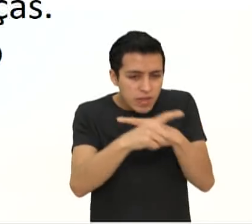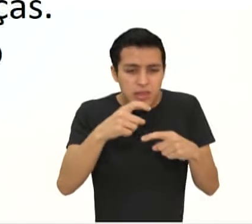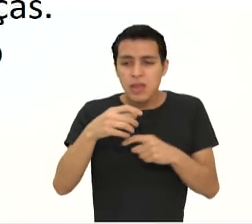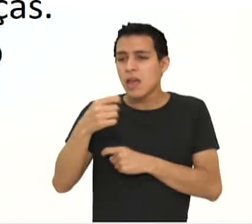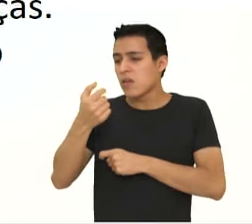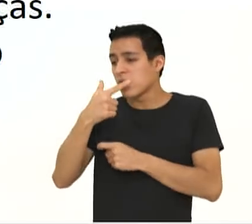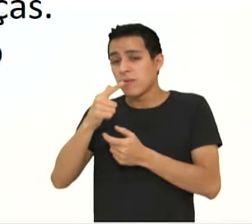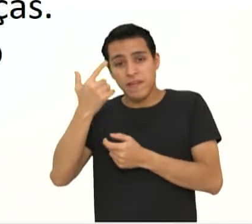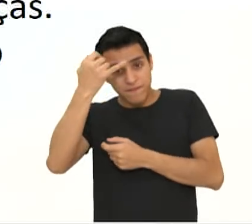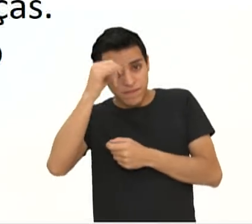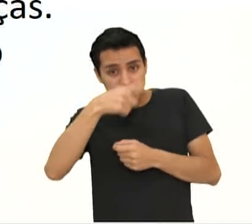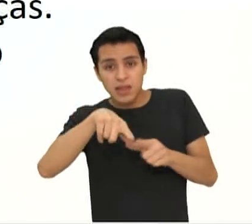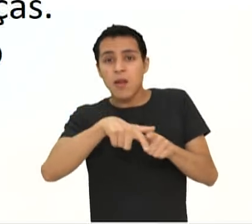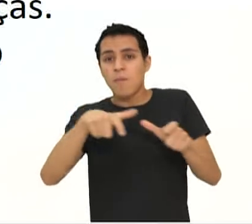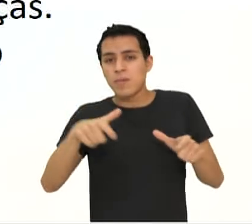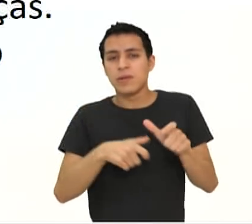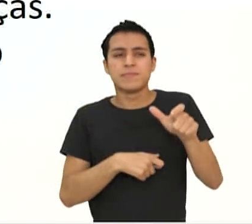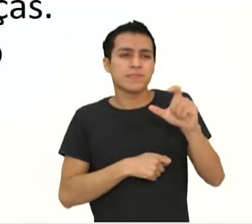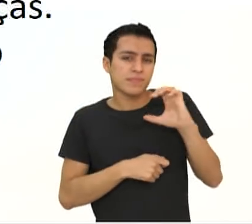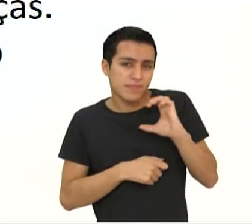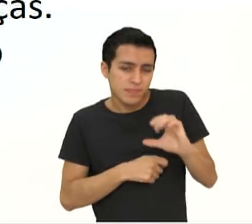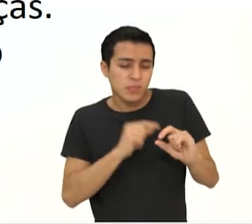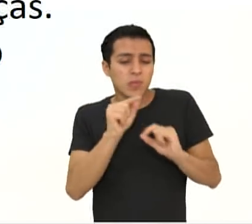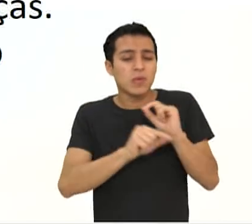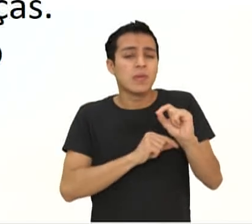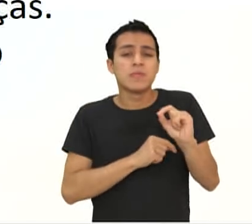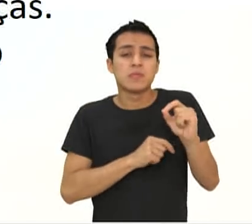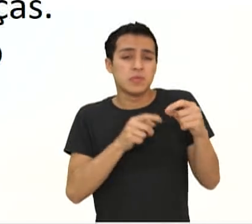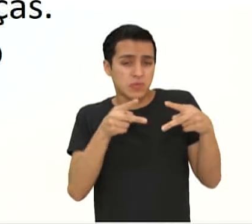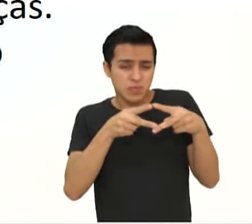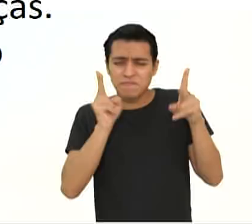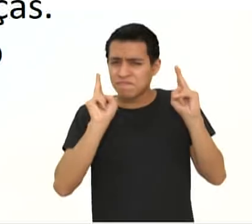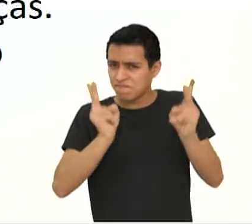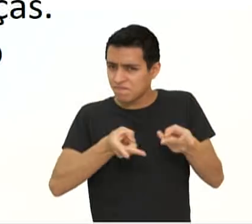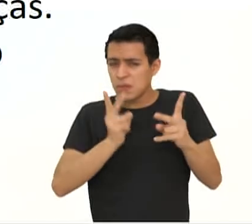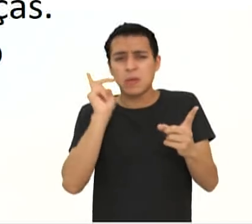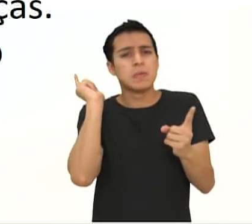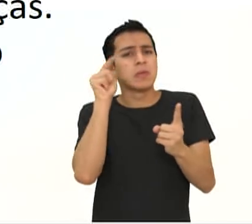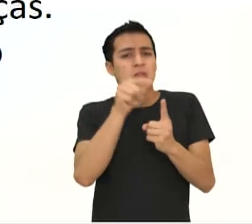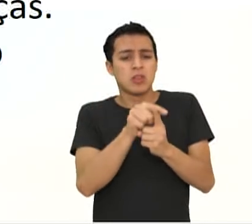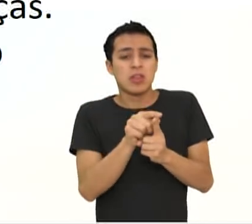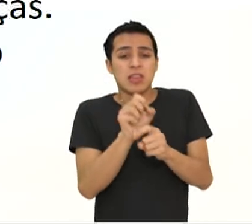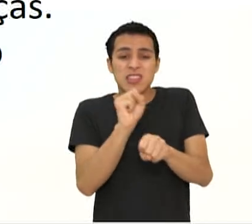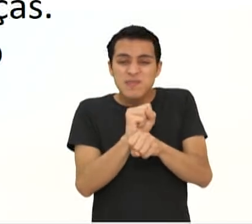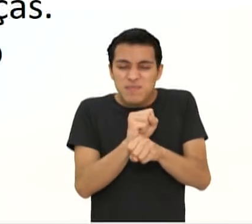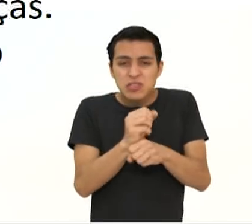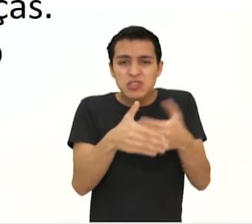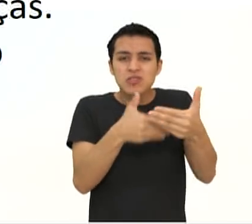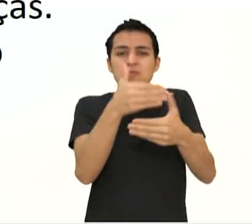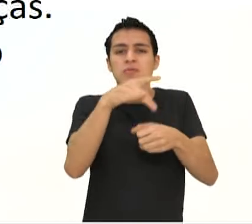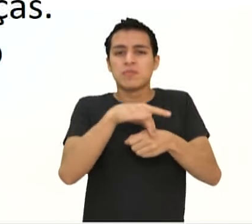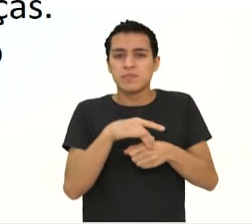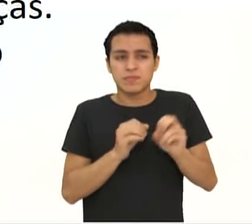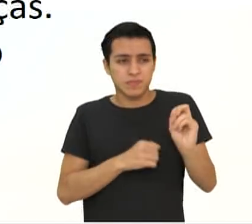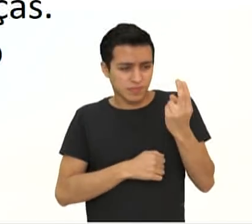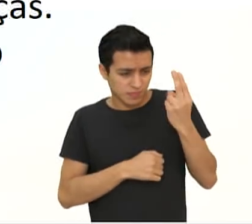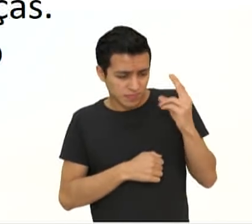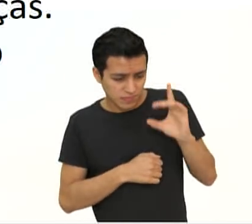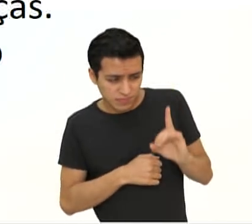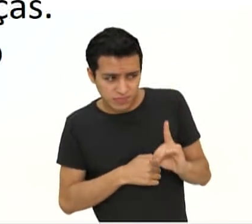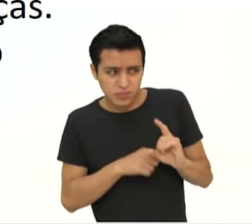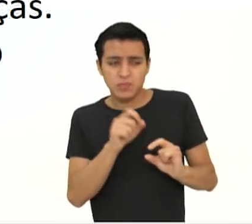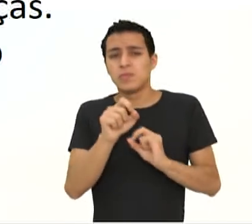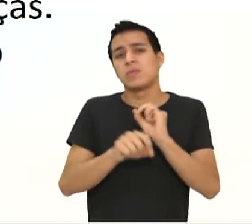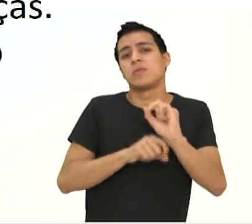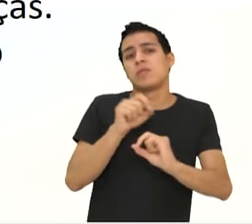ele se reproduza. Letra C. Ambos têm a mesma função de impedir doenças. Ou letra